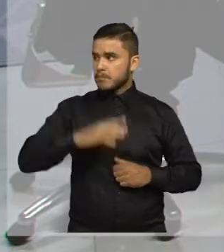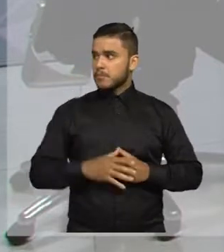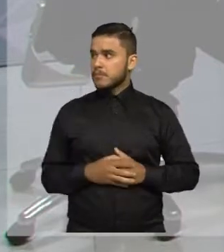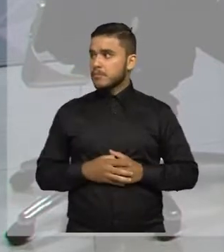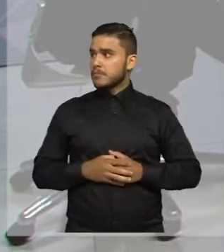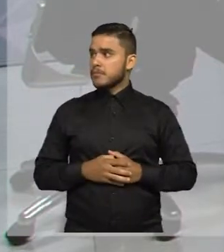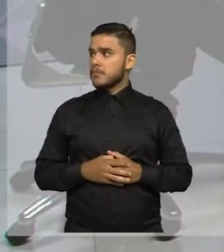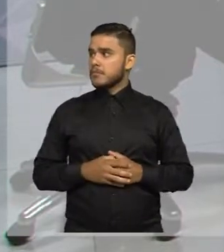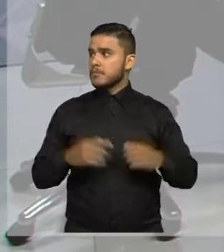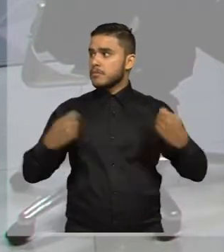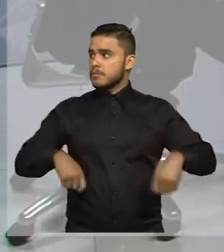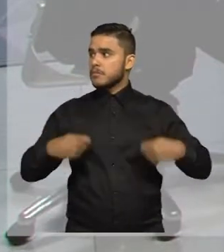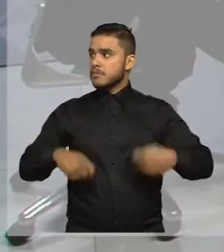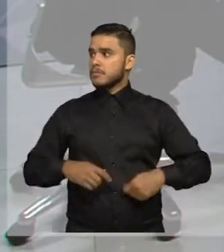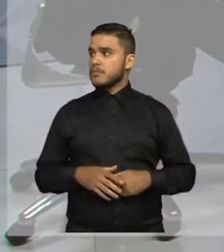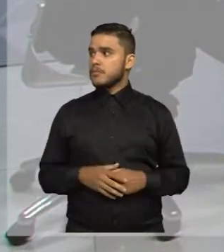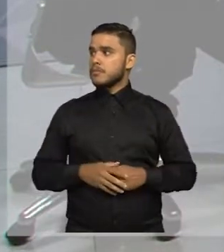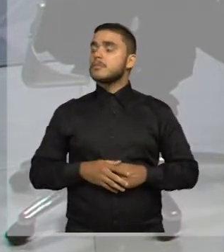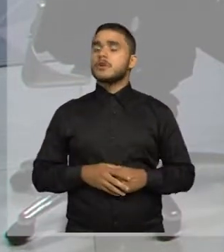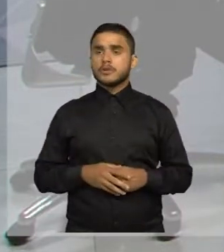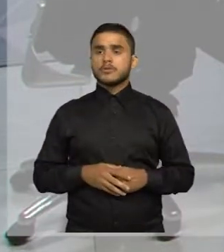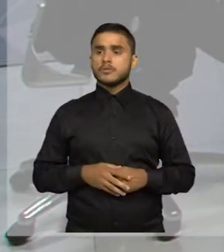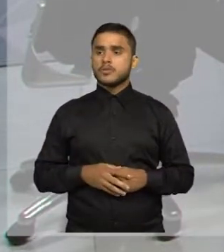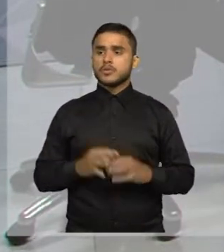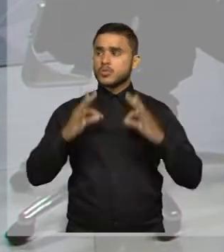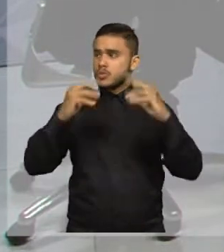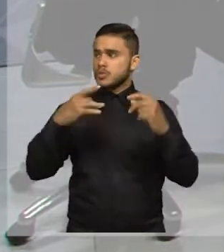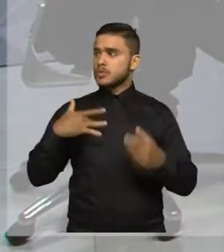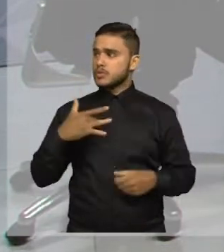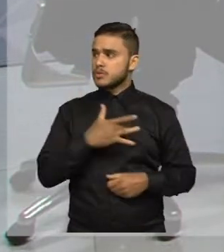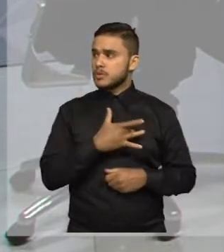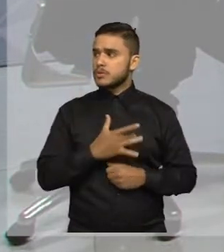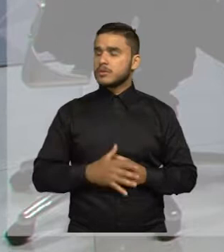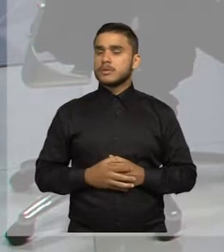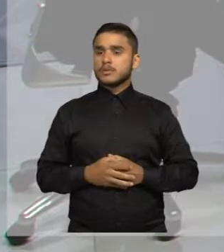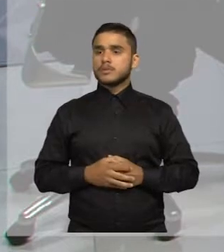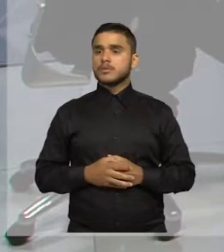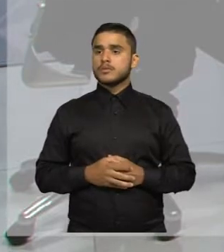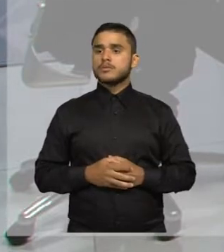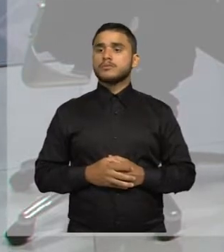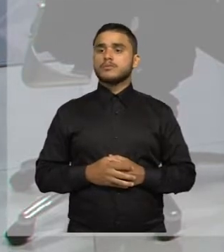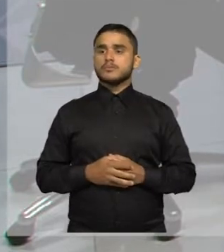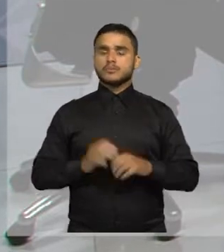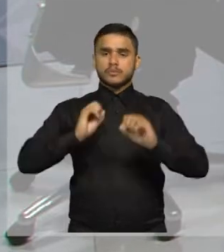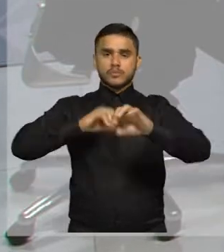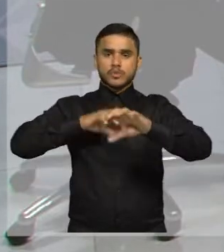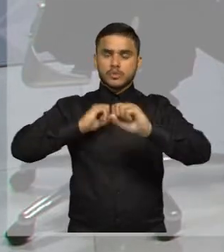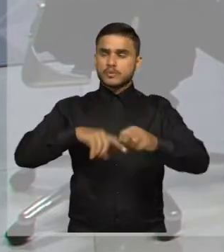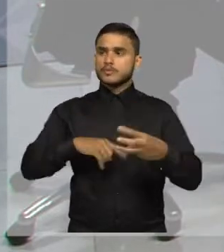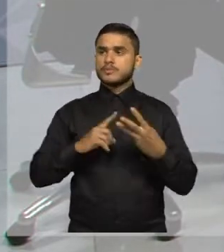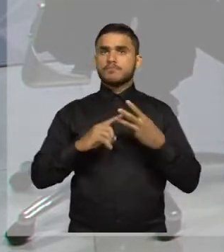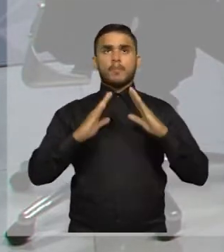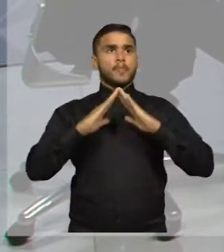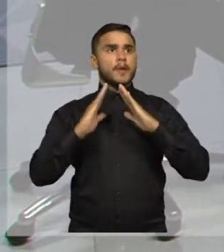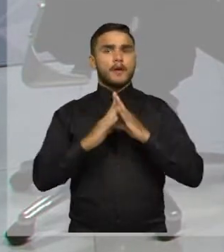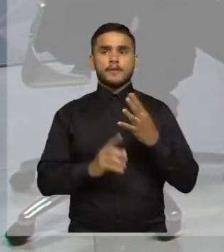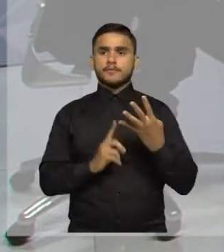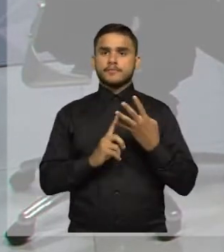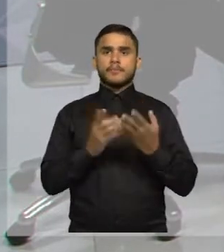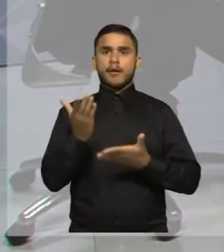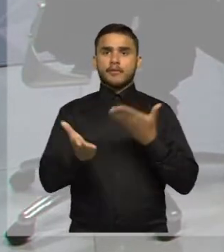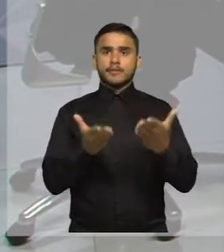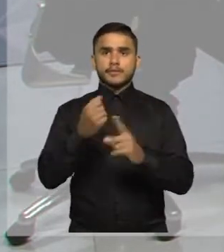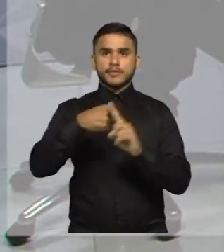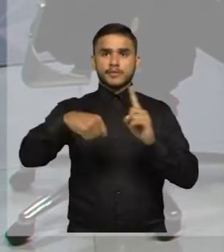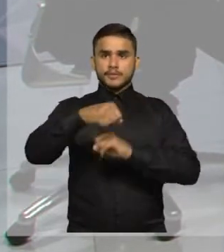que as pessoas precisam ter, como saúde, educação, moradia, emprego. Eu acho que